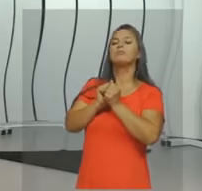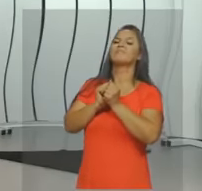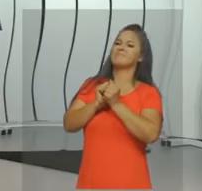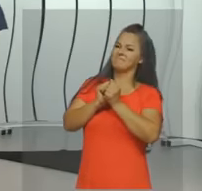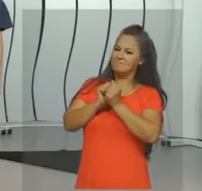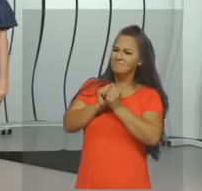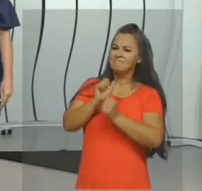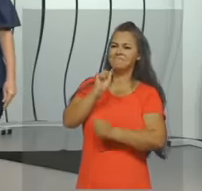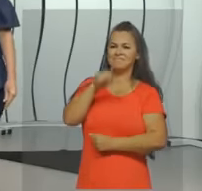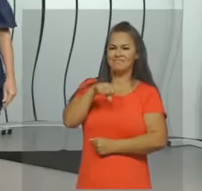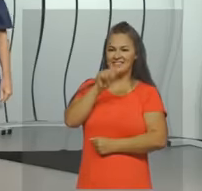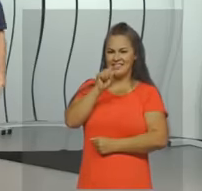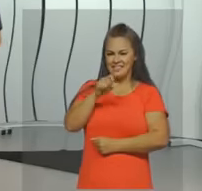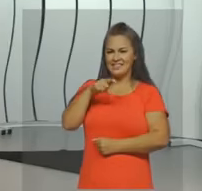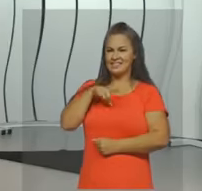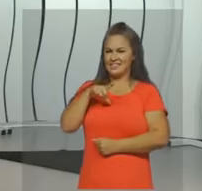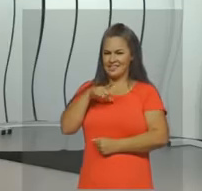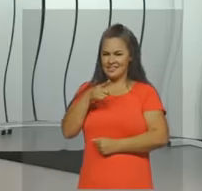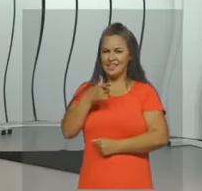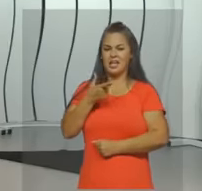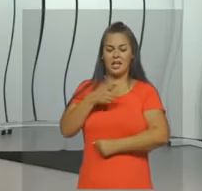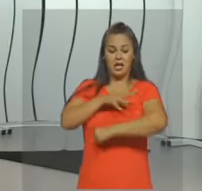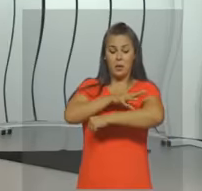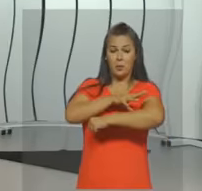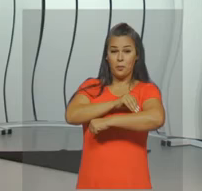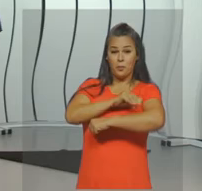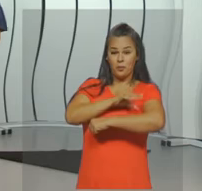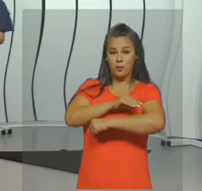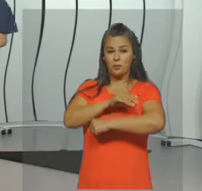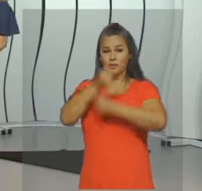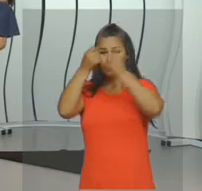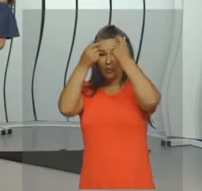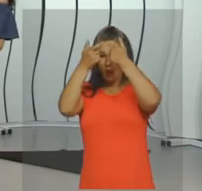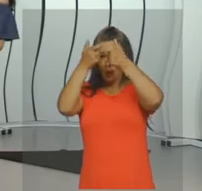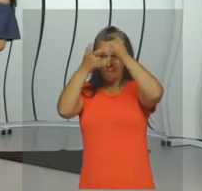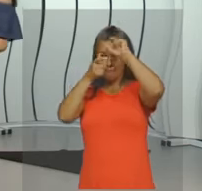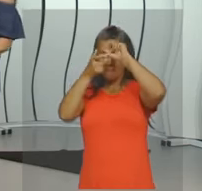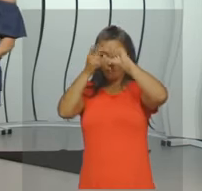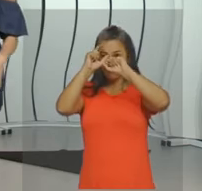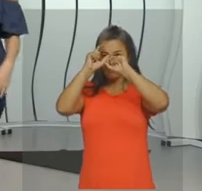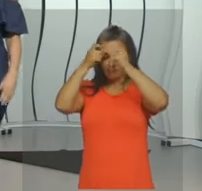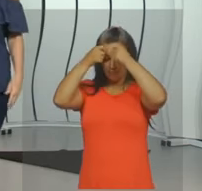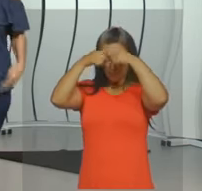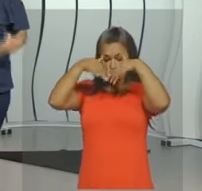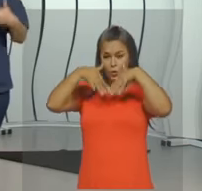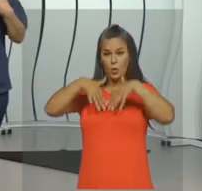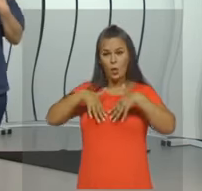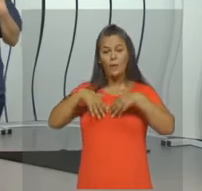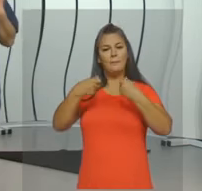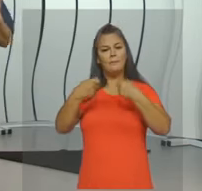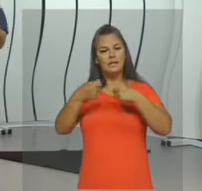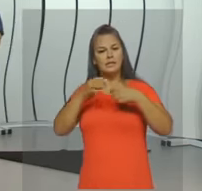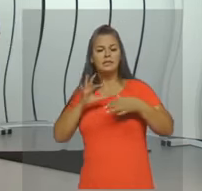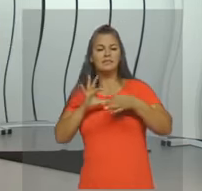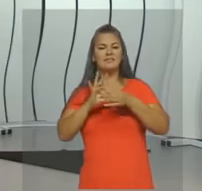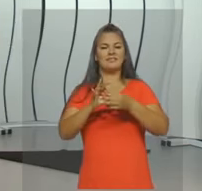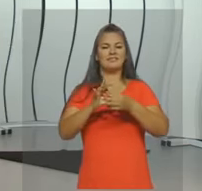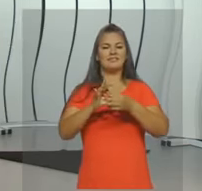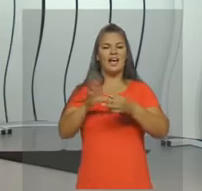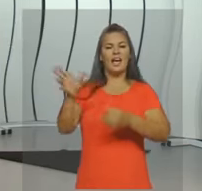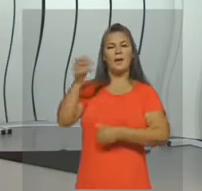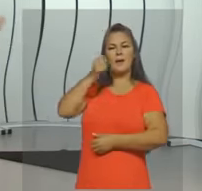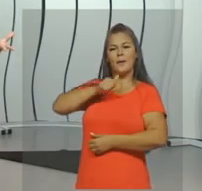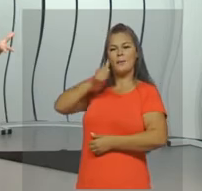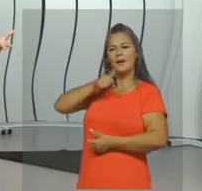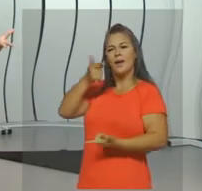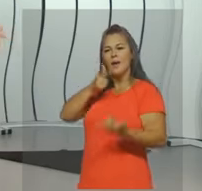todos os sistemas integrados, funcionando bem em harmonia, para que ela consiga exercer toda essa série de movimentos